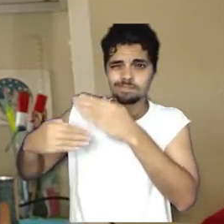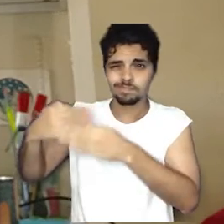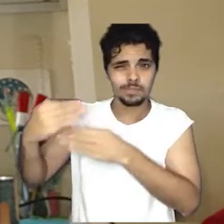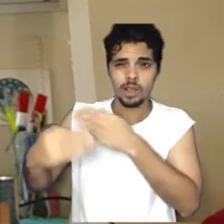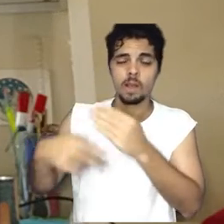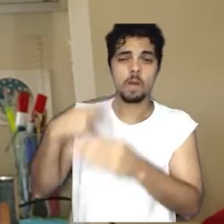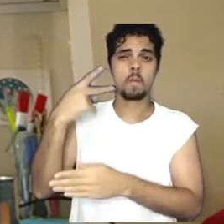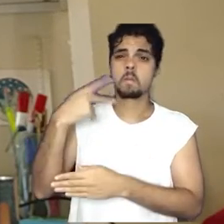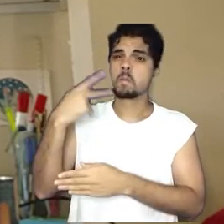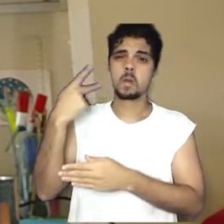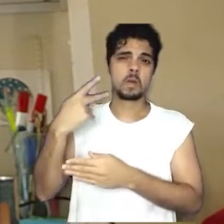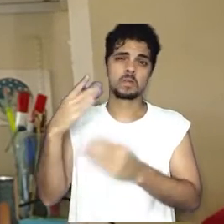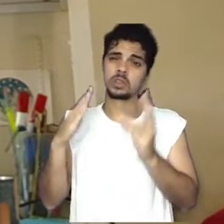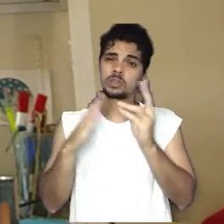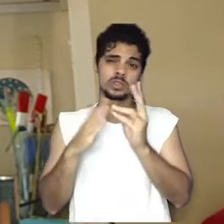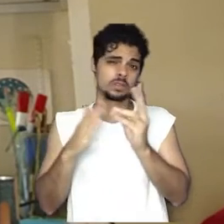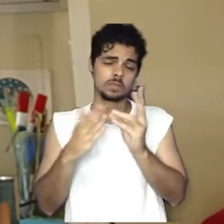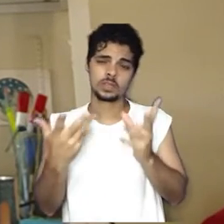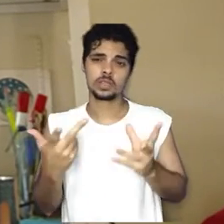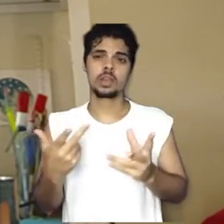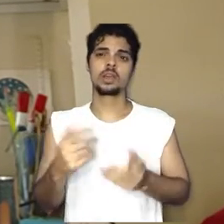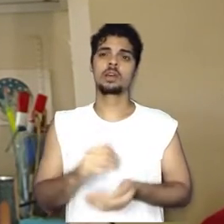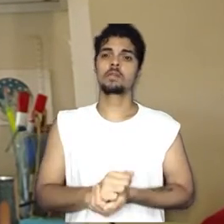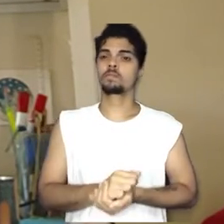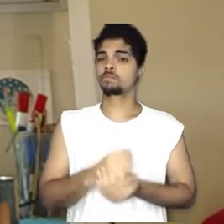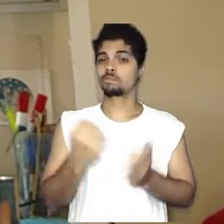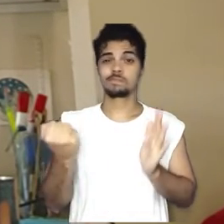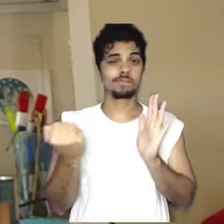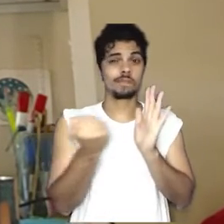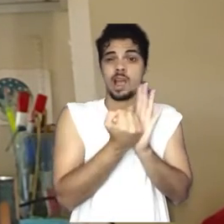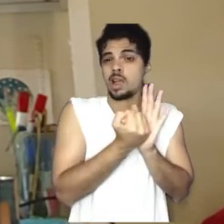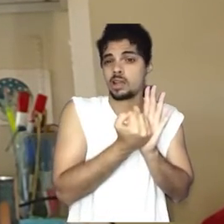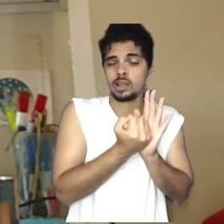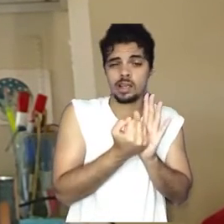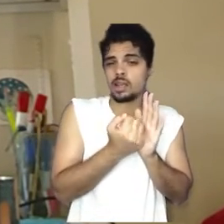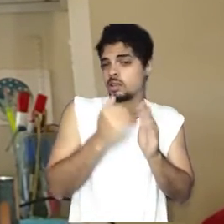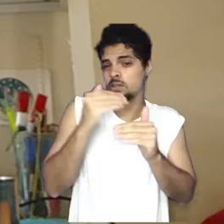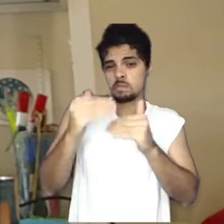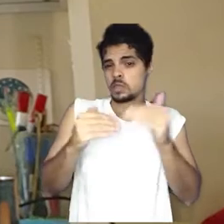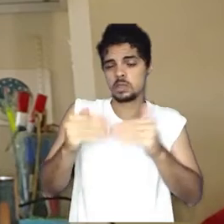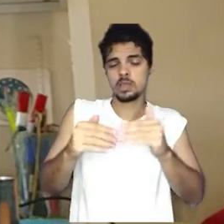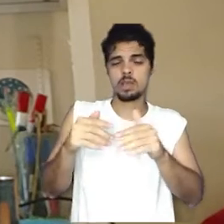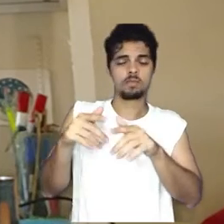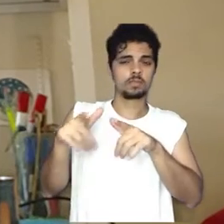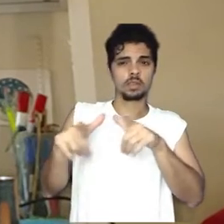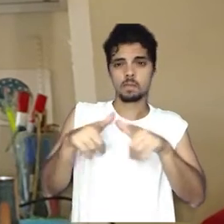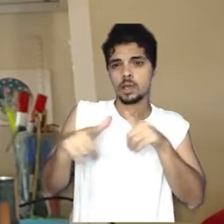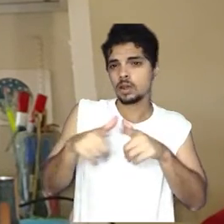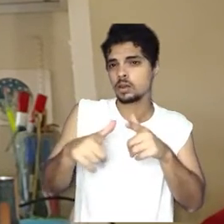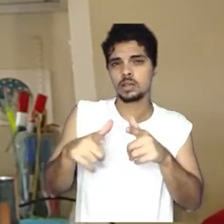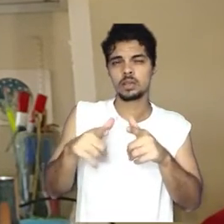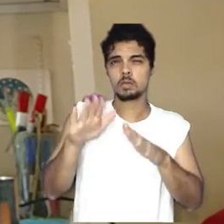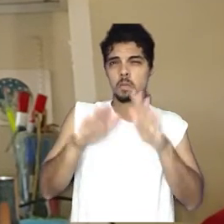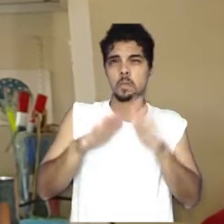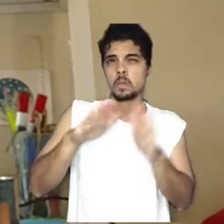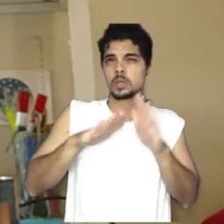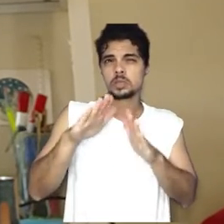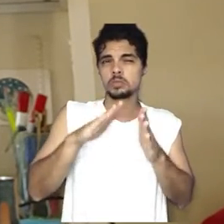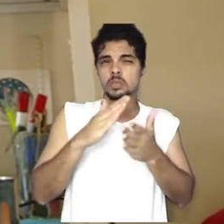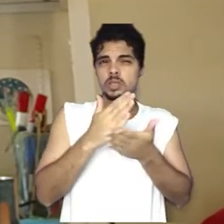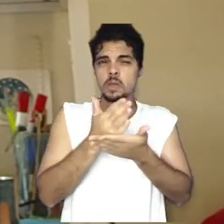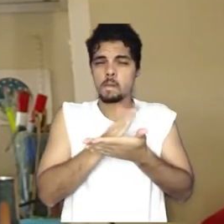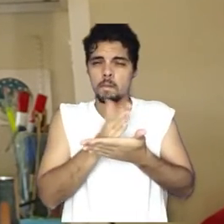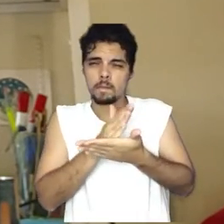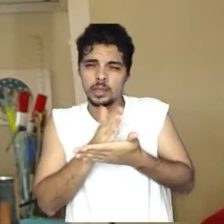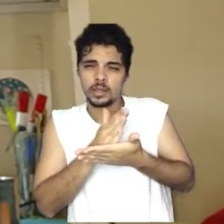decorrência de uma política indigenista, a reforma jesuítica, que foi colocada em prática a partir da segunda metade do